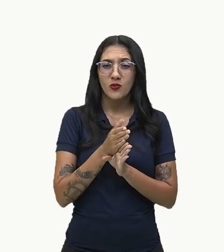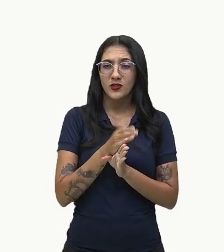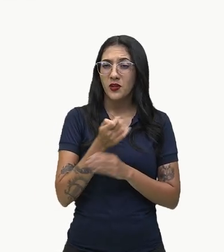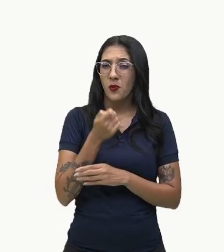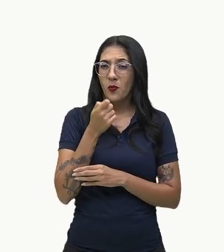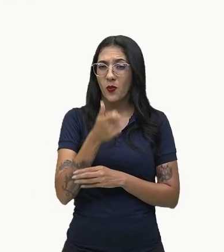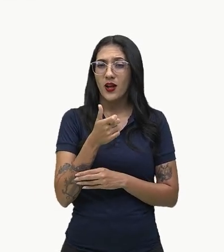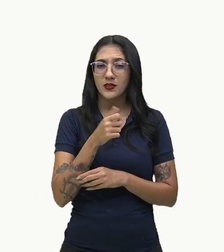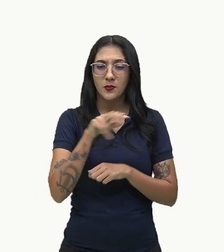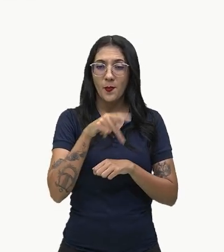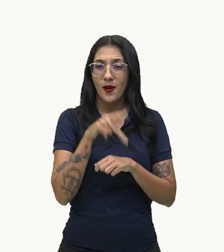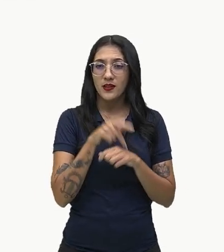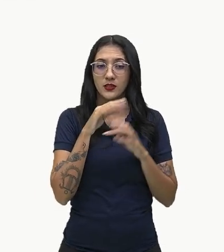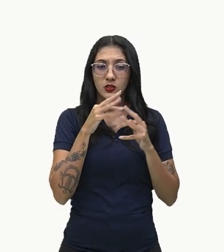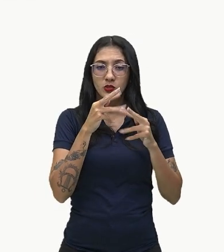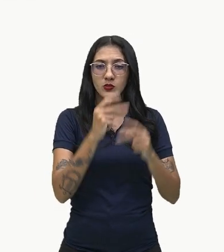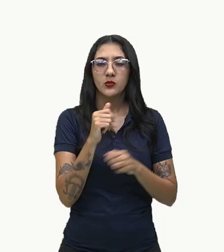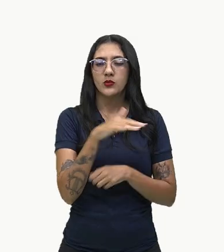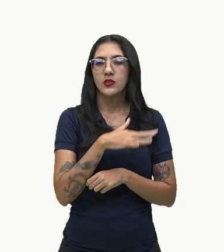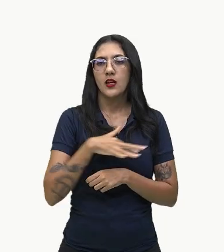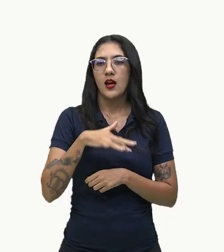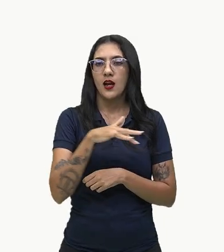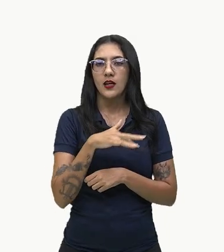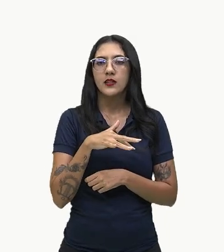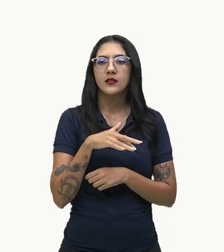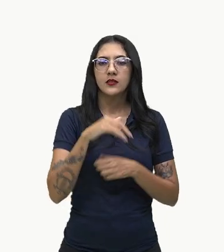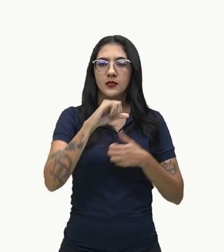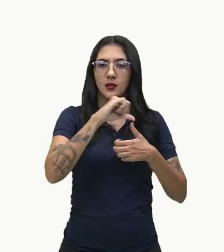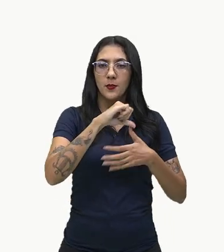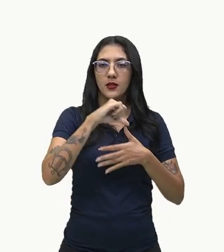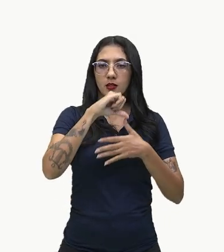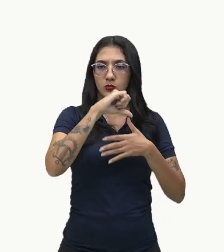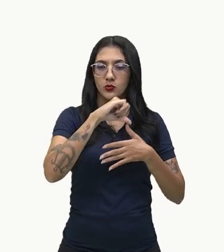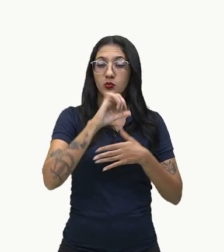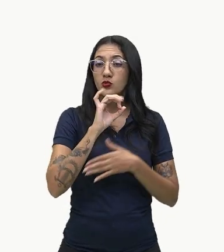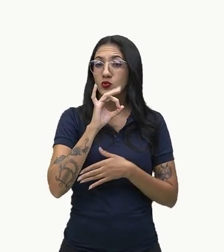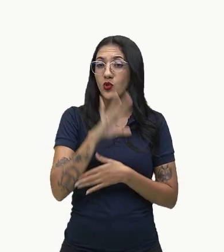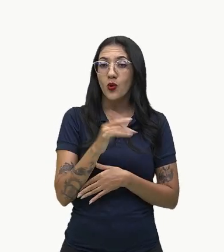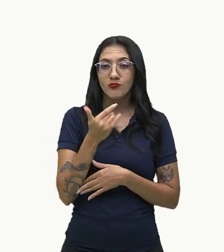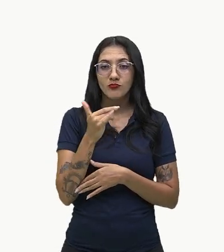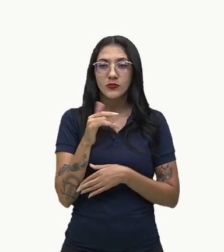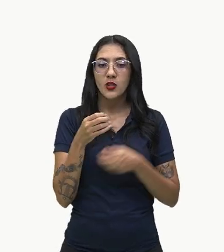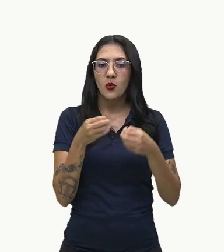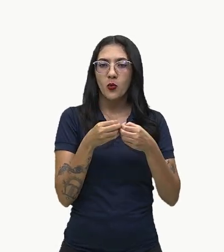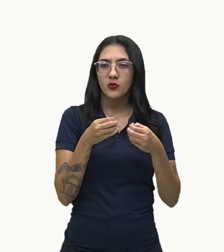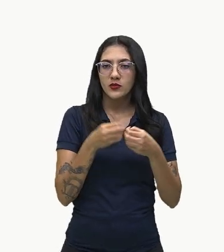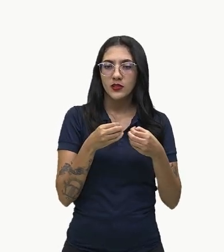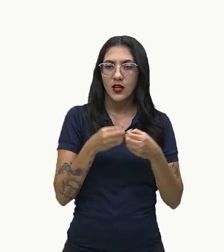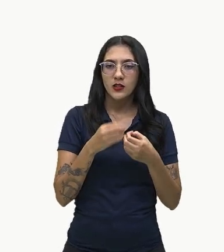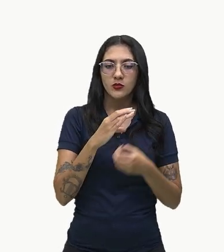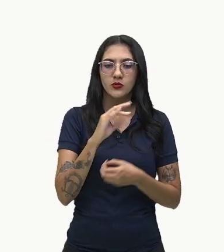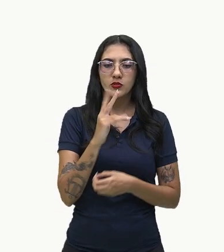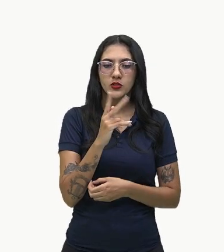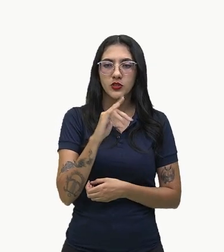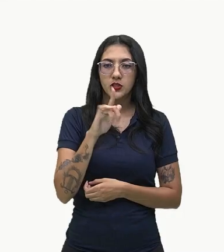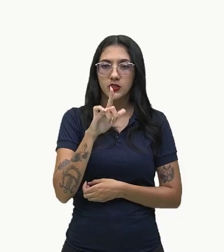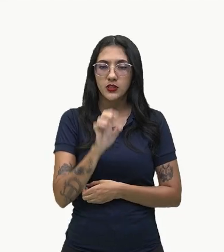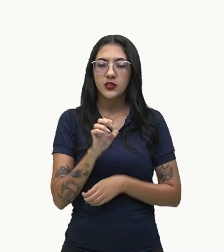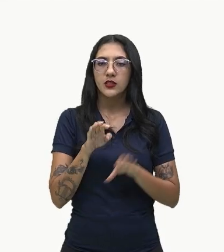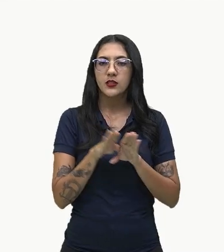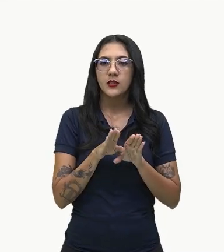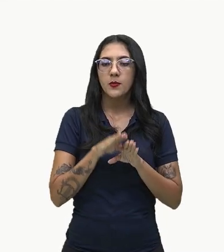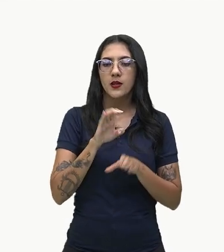países da América do Sul, com exceção do Chile e do Equador. Agora sim, vamos verificar os